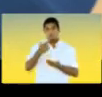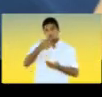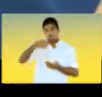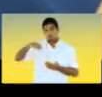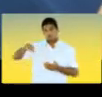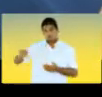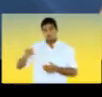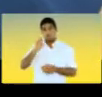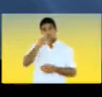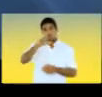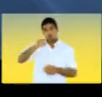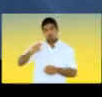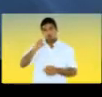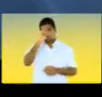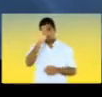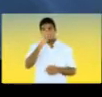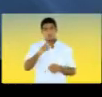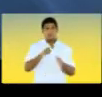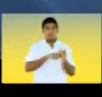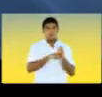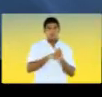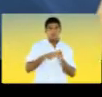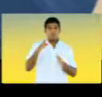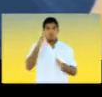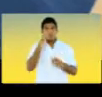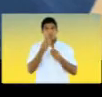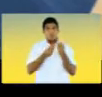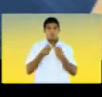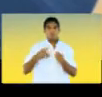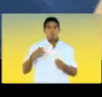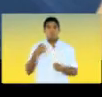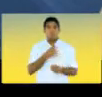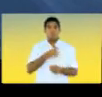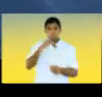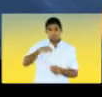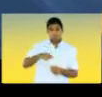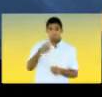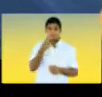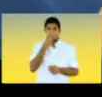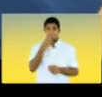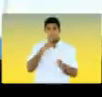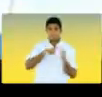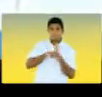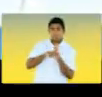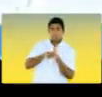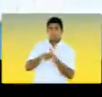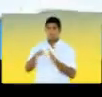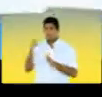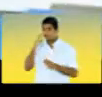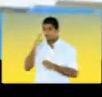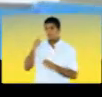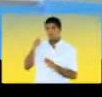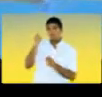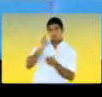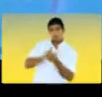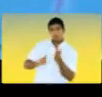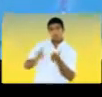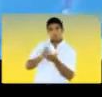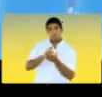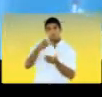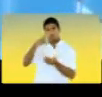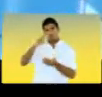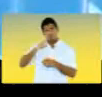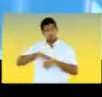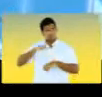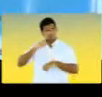em 2009, Elias Lira mandou fazer um completo diagnóstico da situação da saúde em Vitória. Esse diagnóstico está